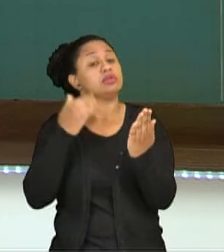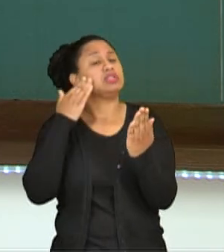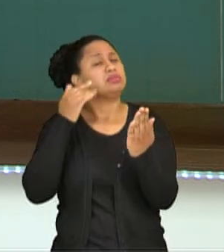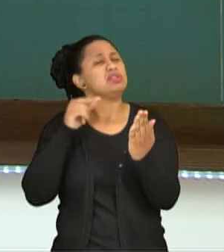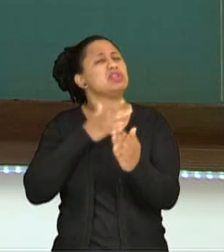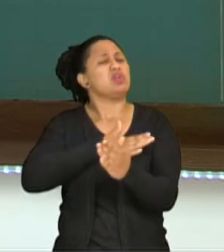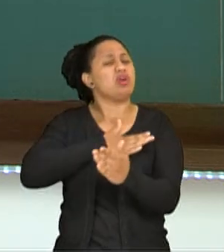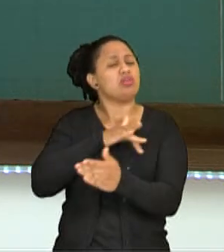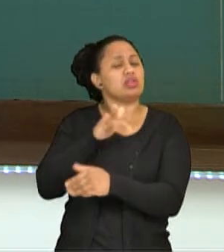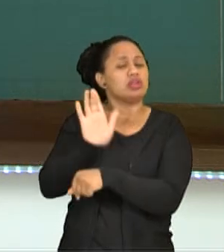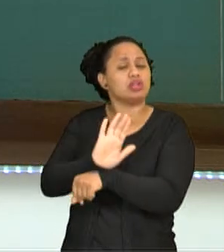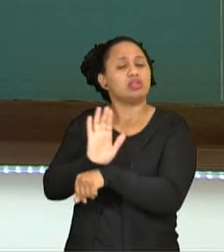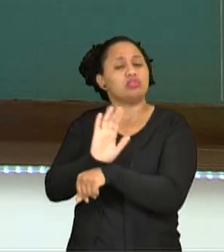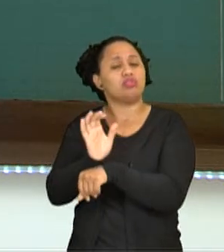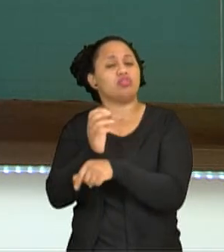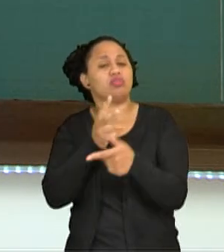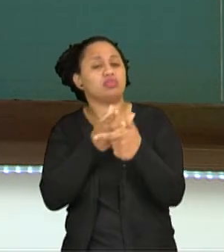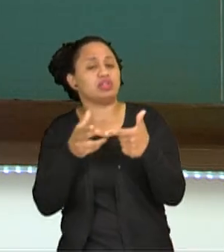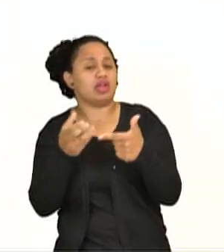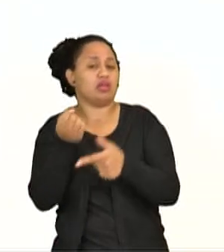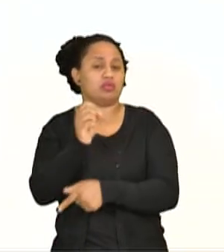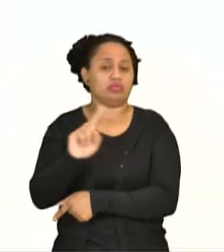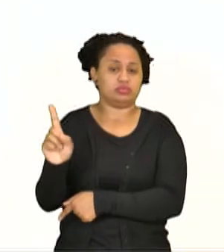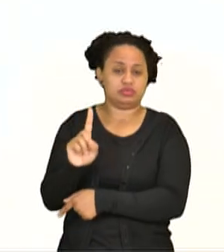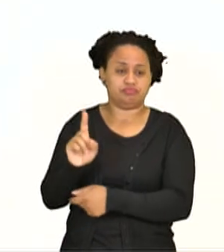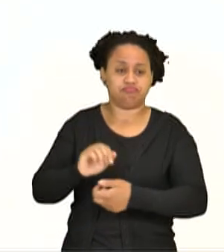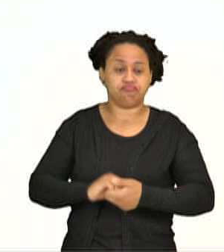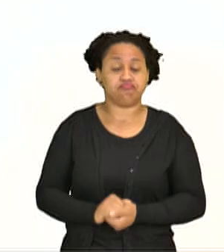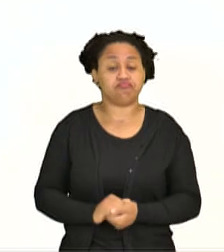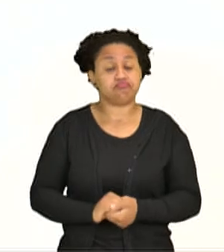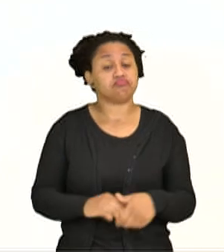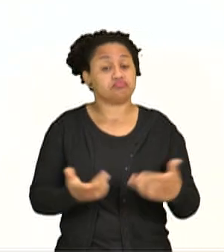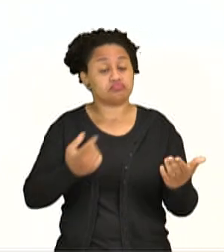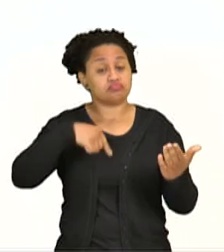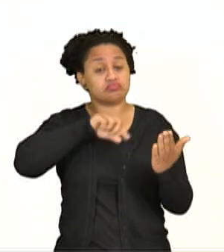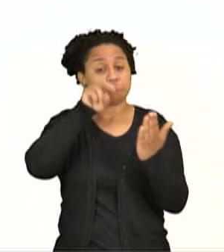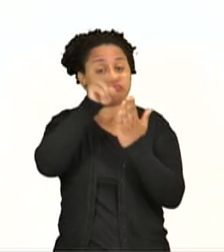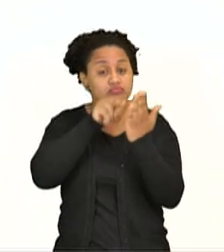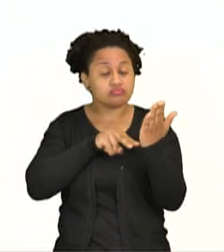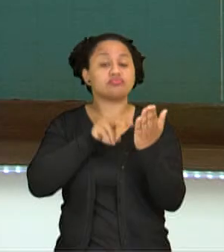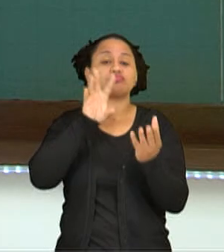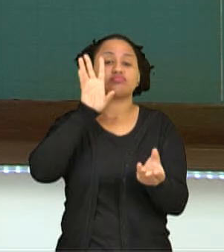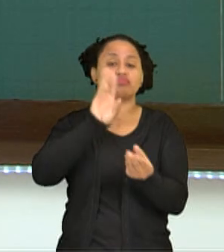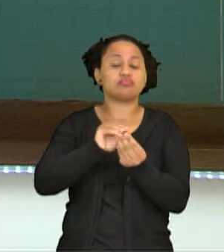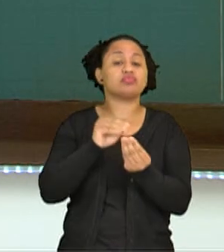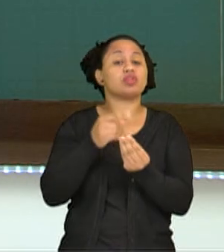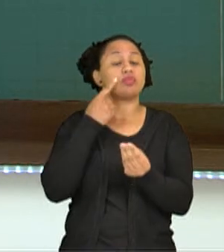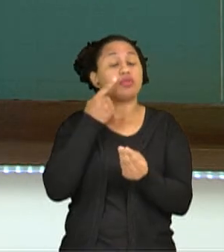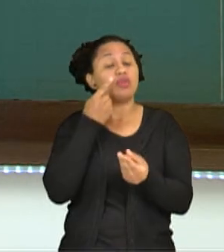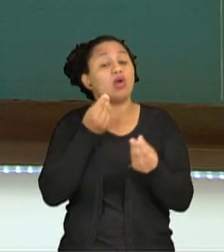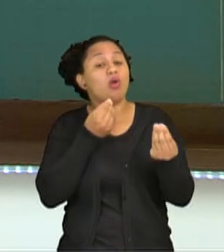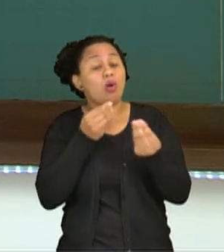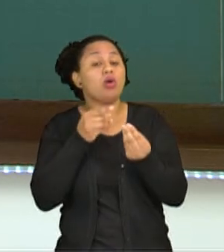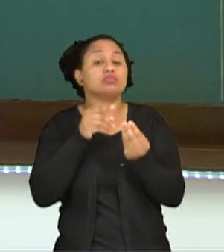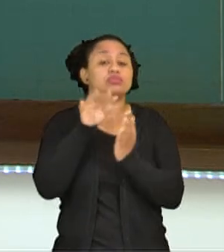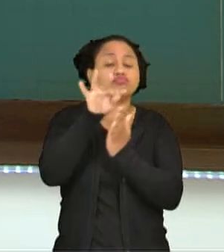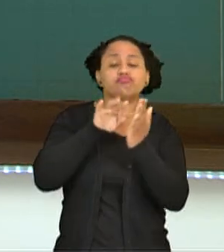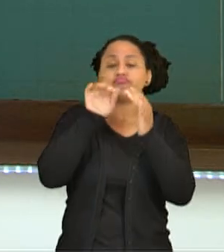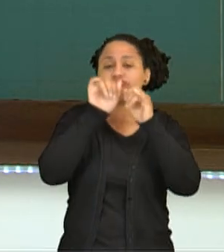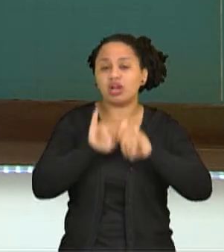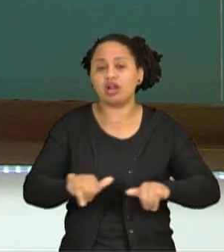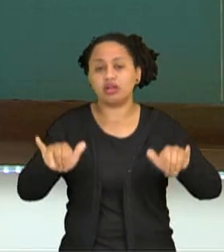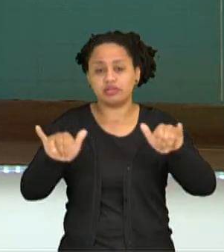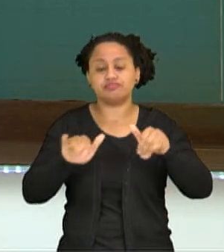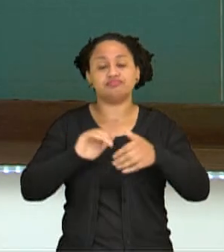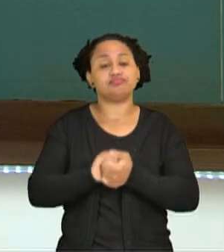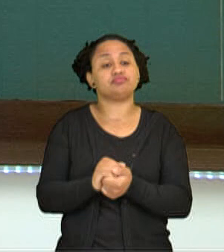do filme ou da série. Nós vamos ler uma resenha para ver como este texto circula. Nós encontramos